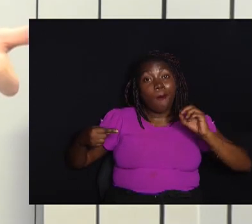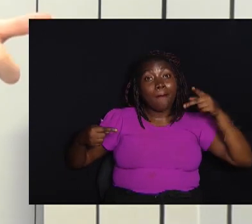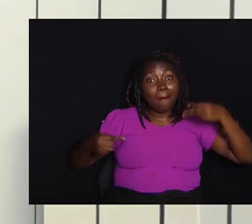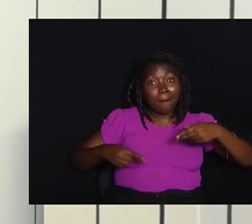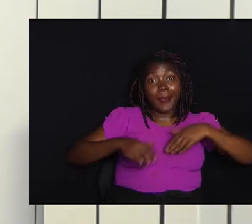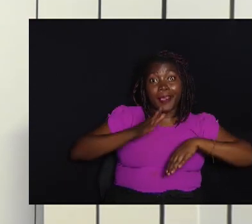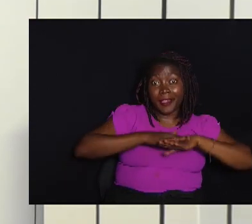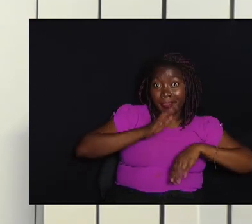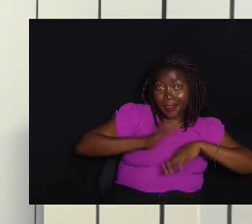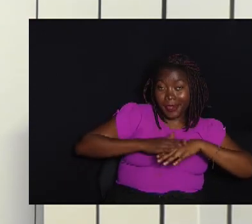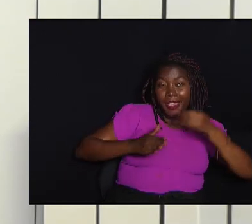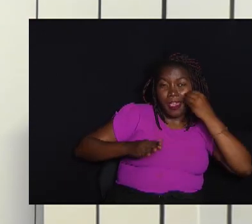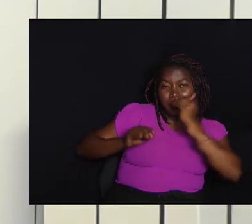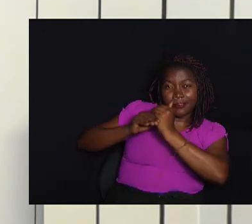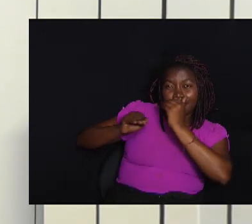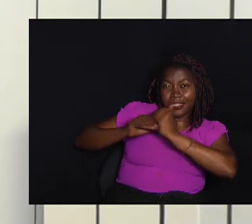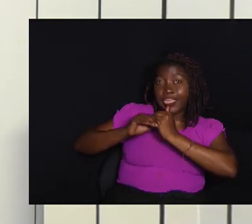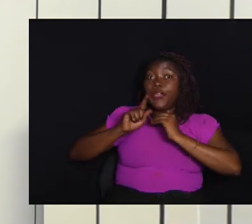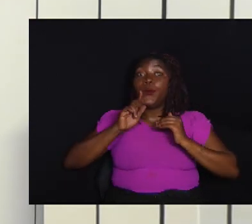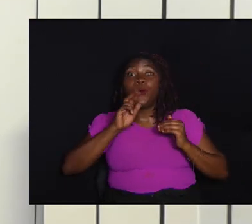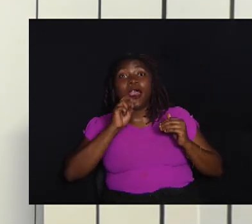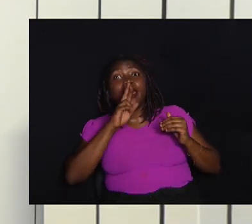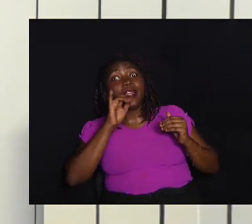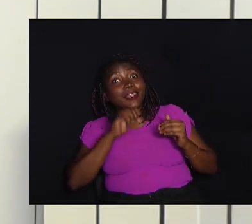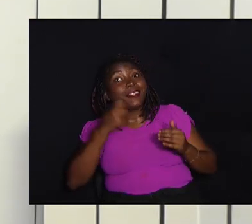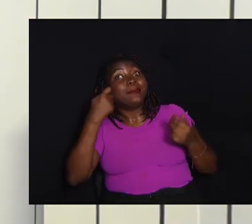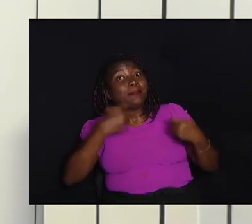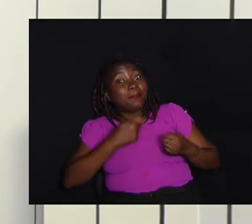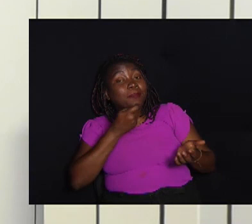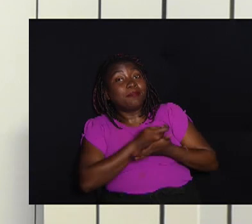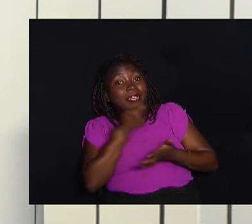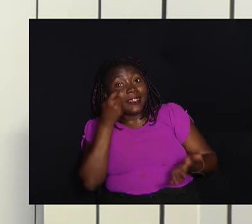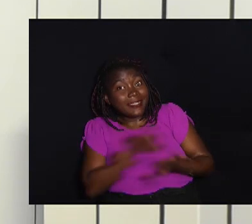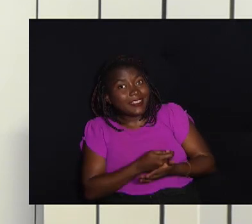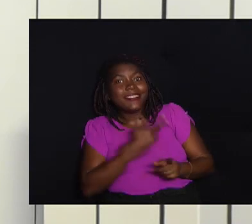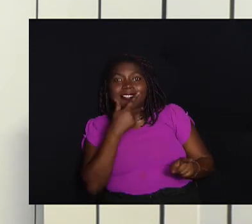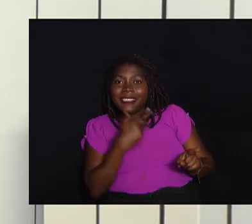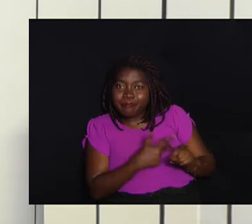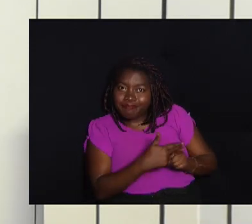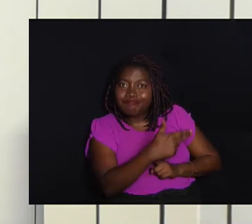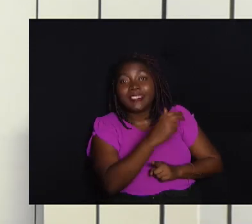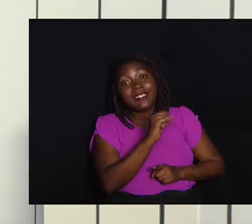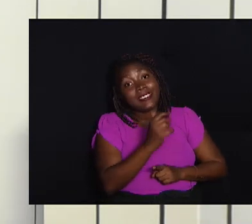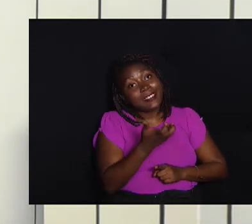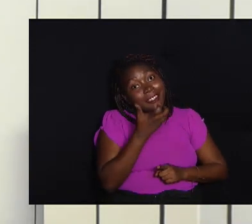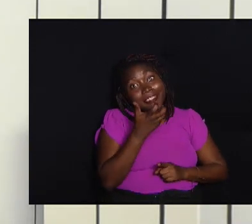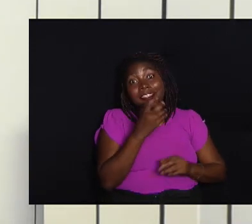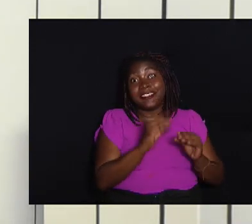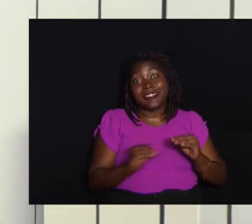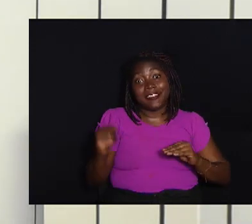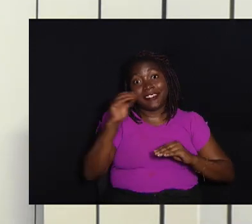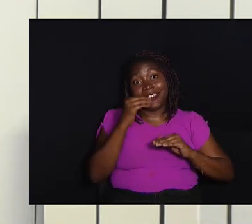pelo empate e o Guarani precisa obrigatoriamente da vitória se quiser se classificar